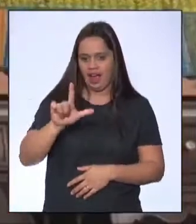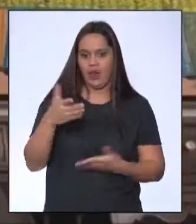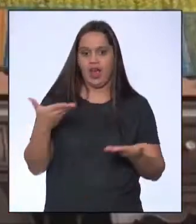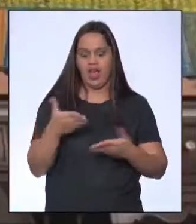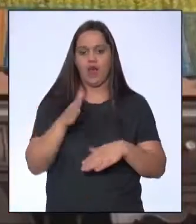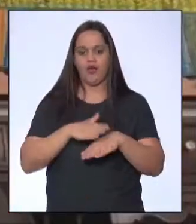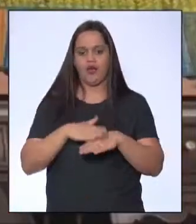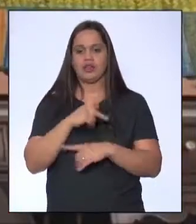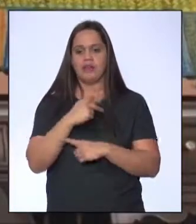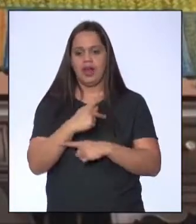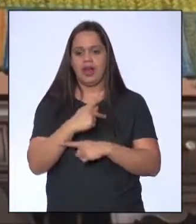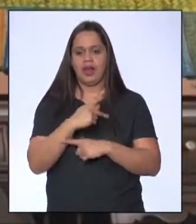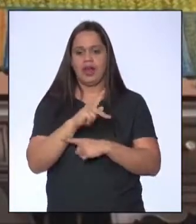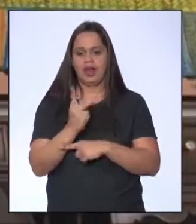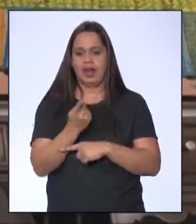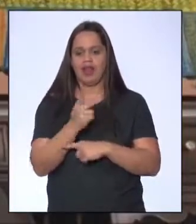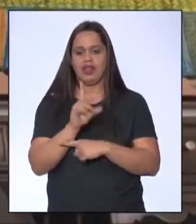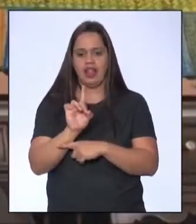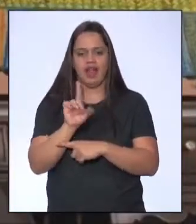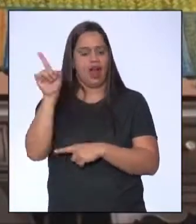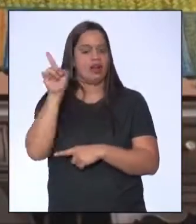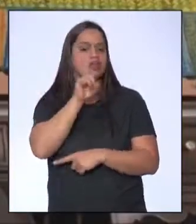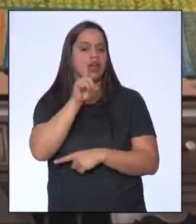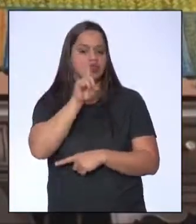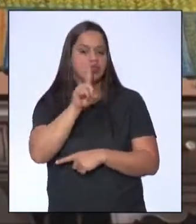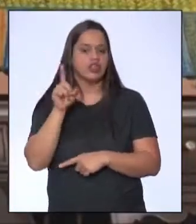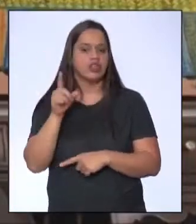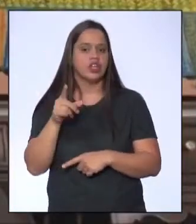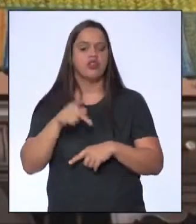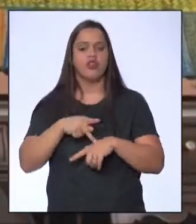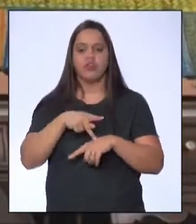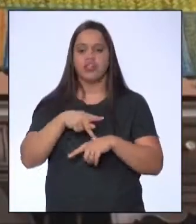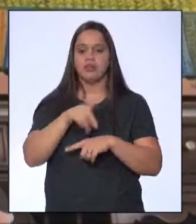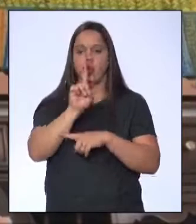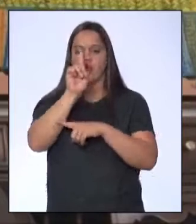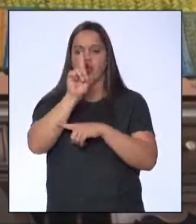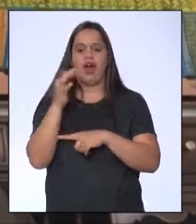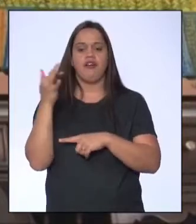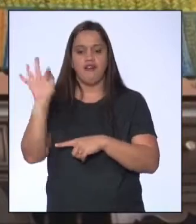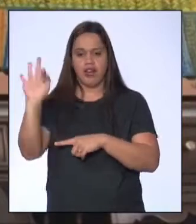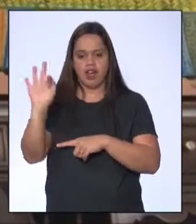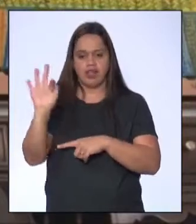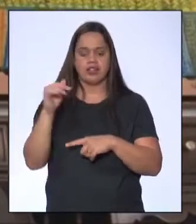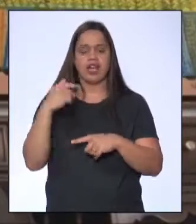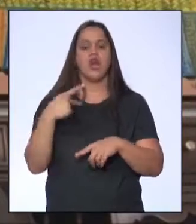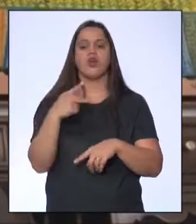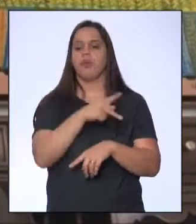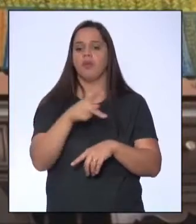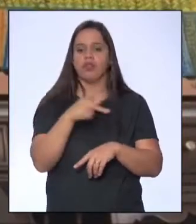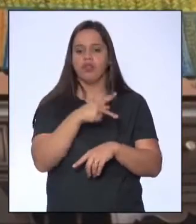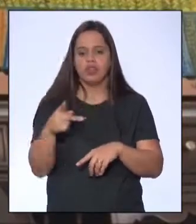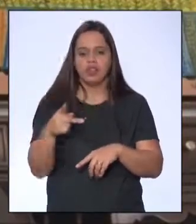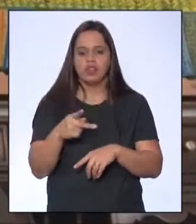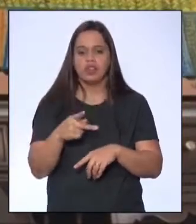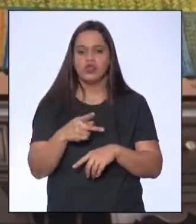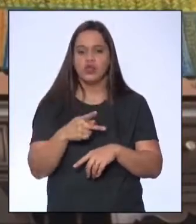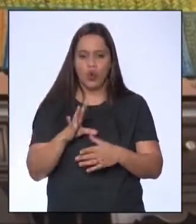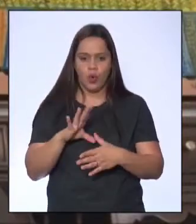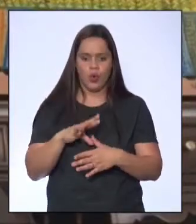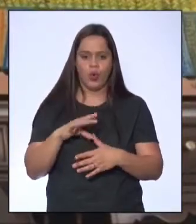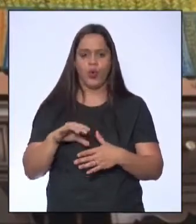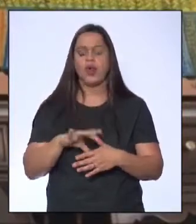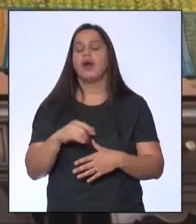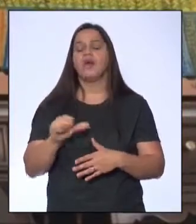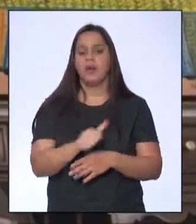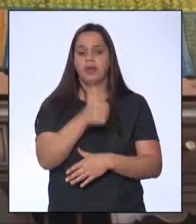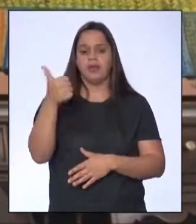PhD na Universidade de Berkeley, nos Estados Unidos, eu fiz um pós-doutorado na França, eu sou professora titular, eu fui